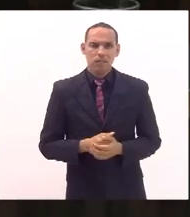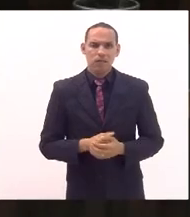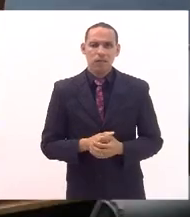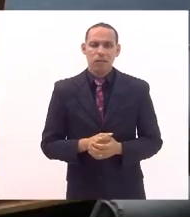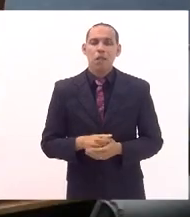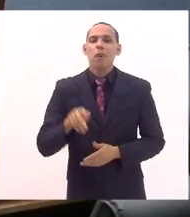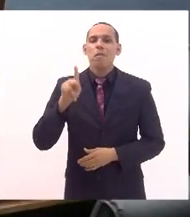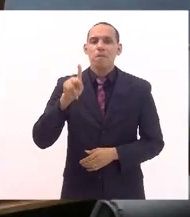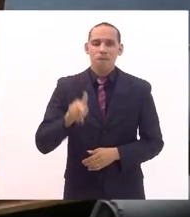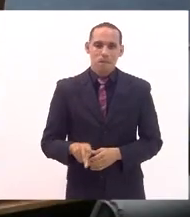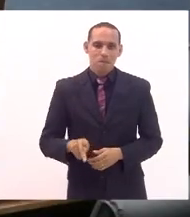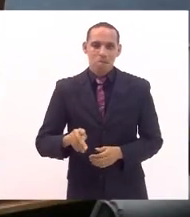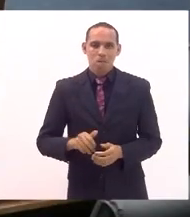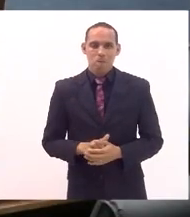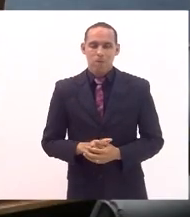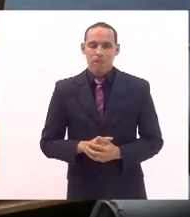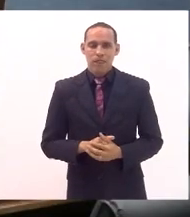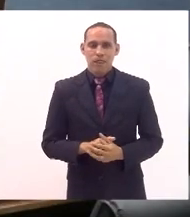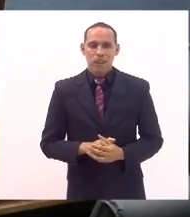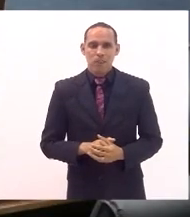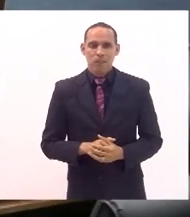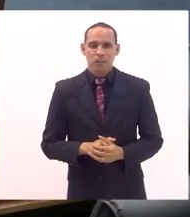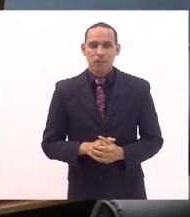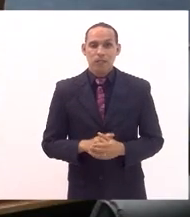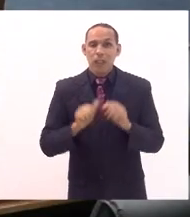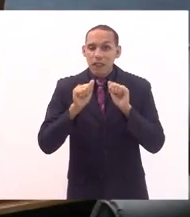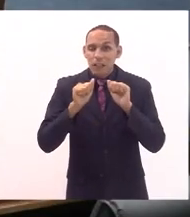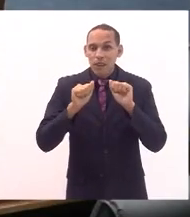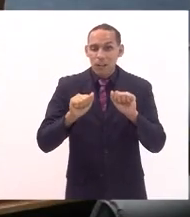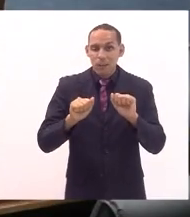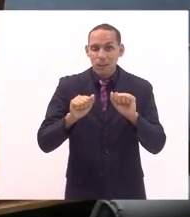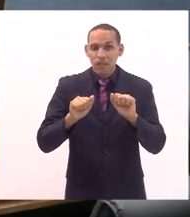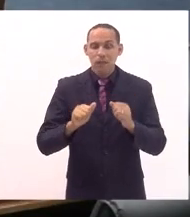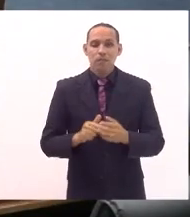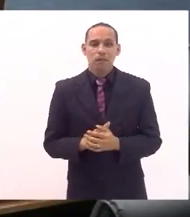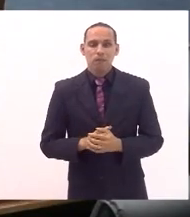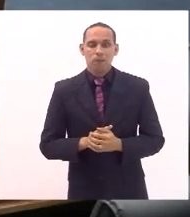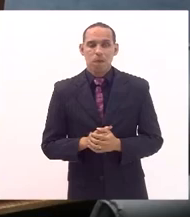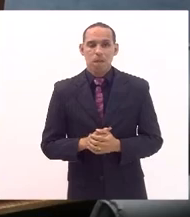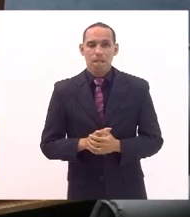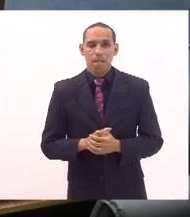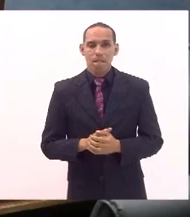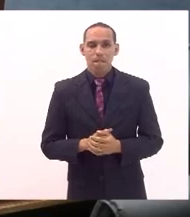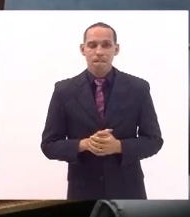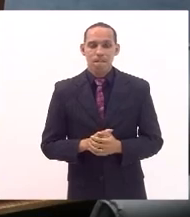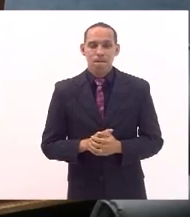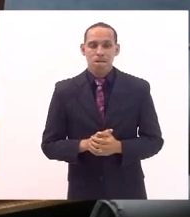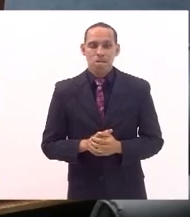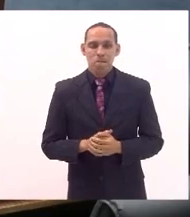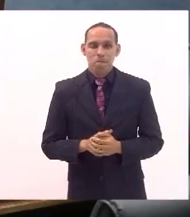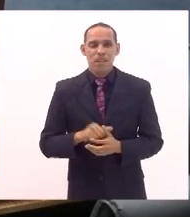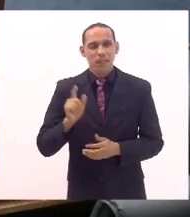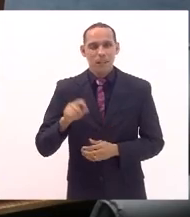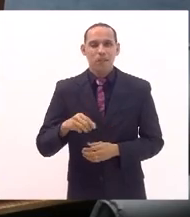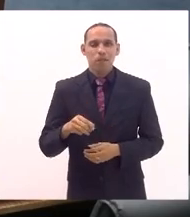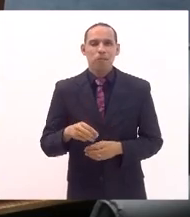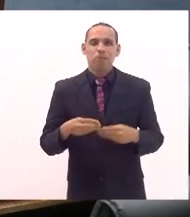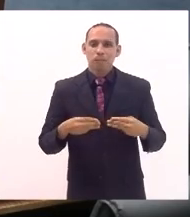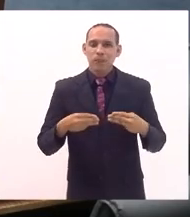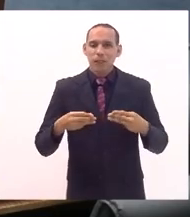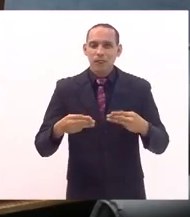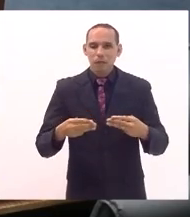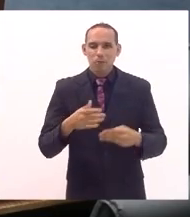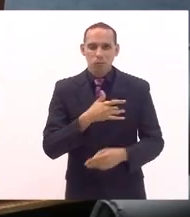a senhora presidente e o assessor o nosso ministro da